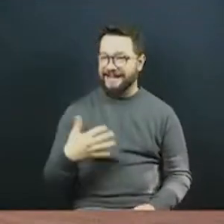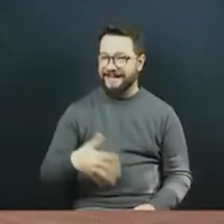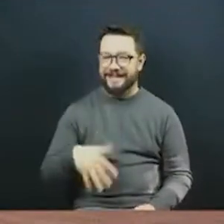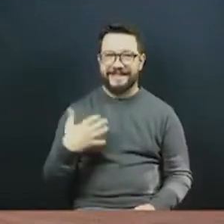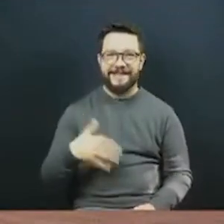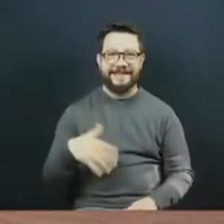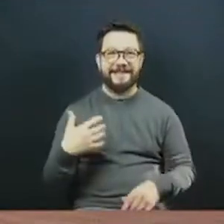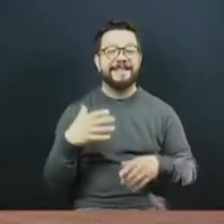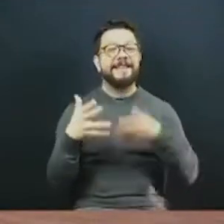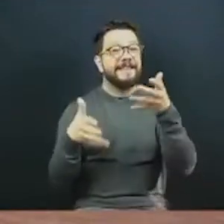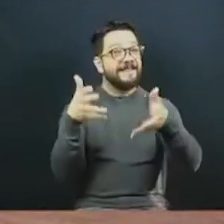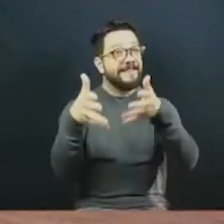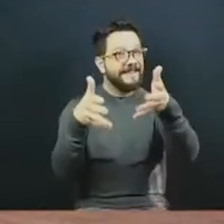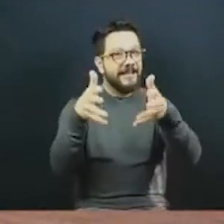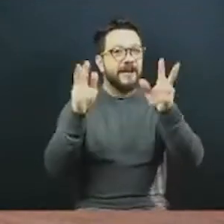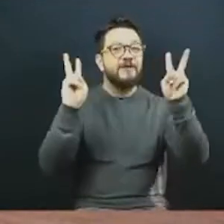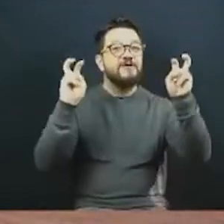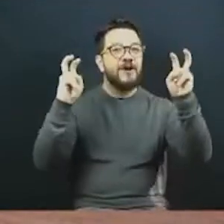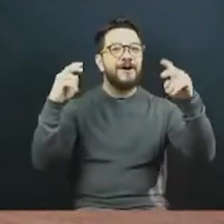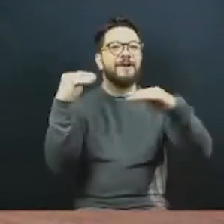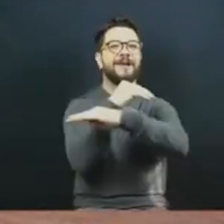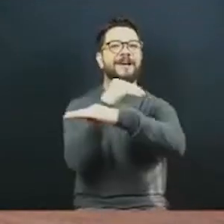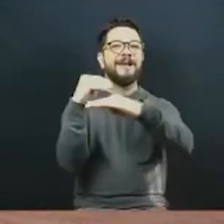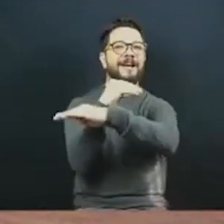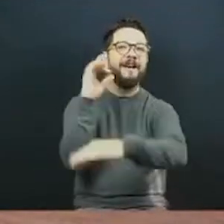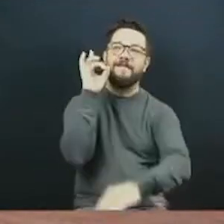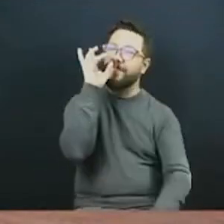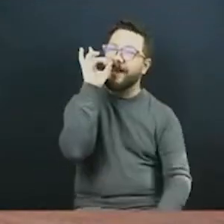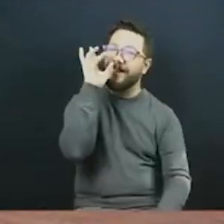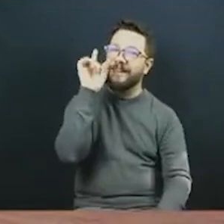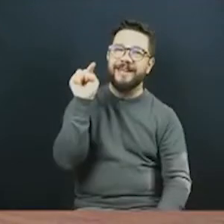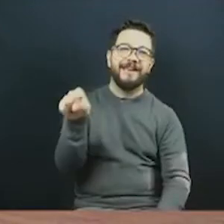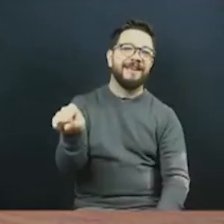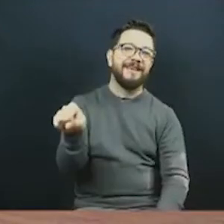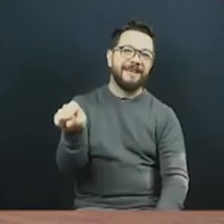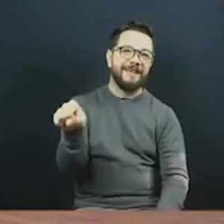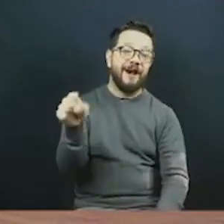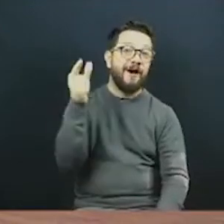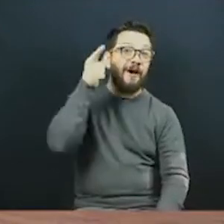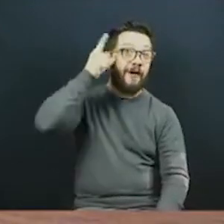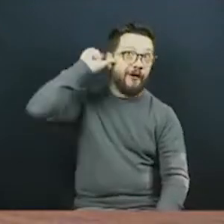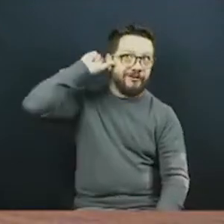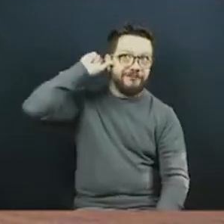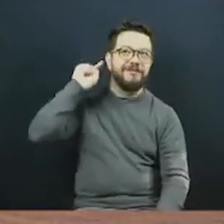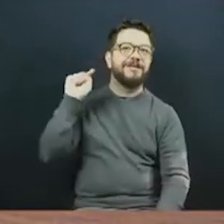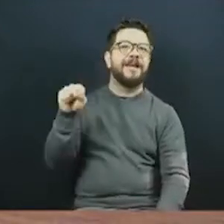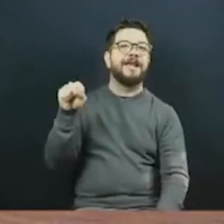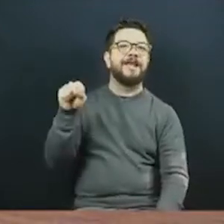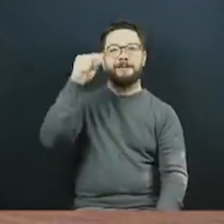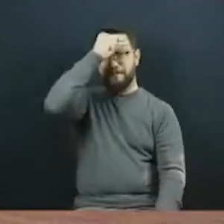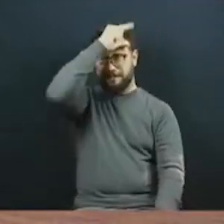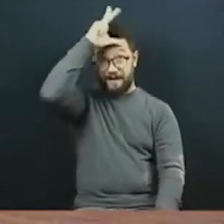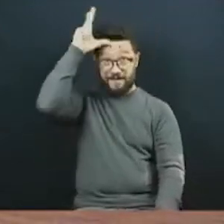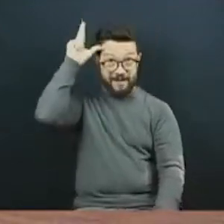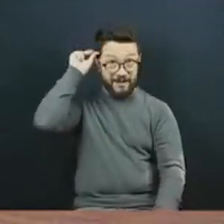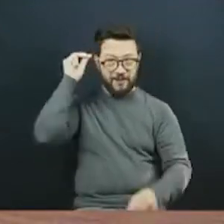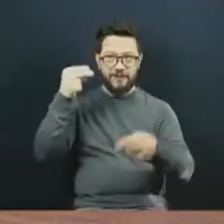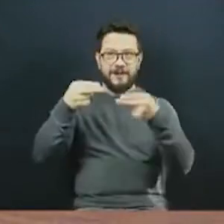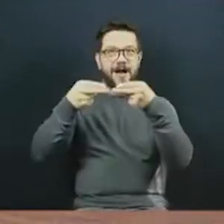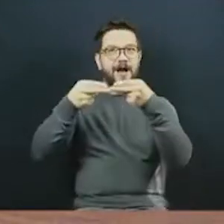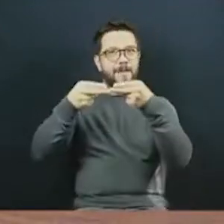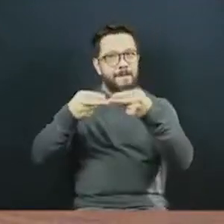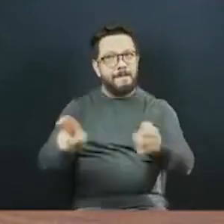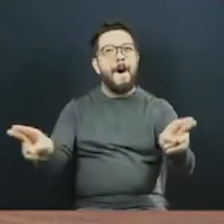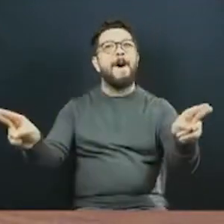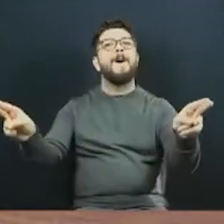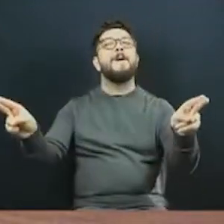da linha verde, que foi, que teve ontem aí uma cerimônia da prefeitura e a maioria dos